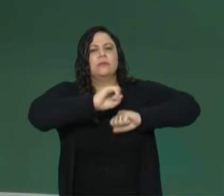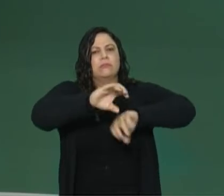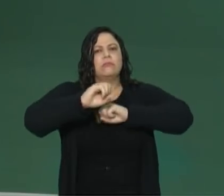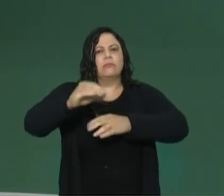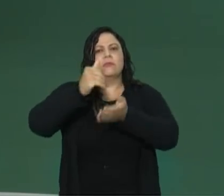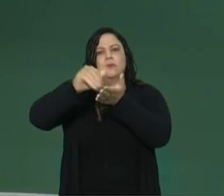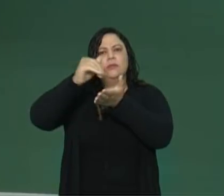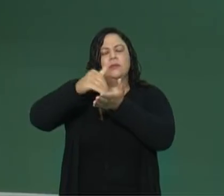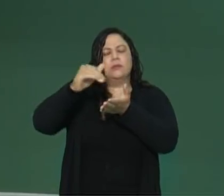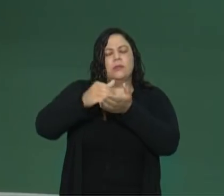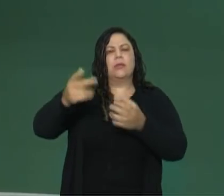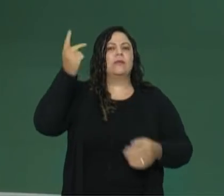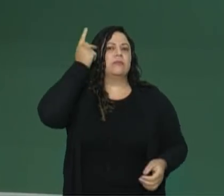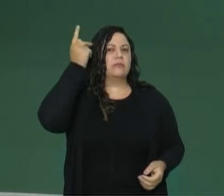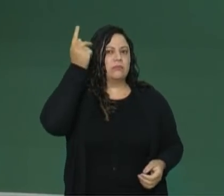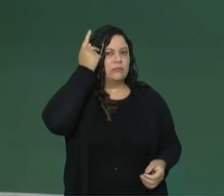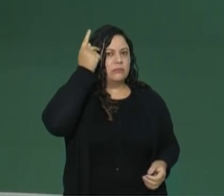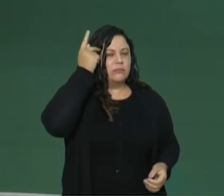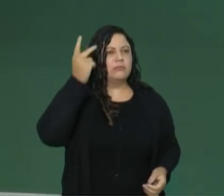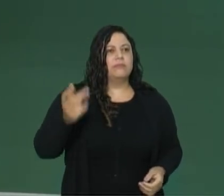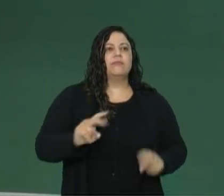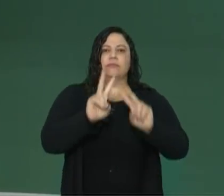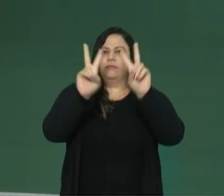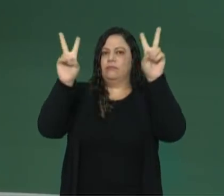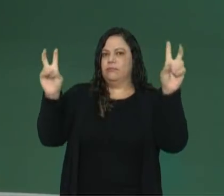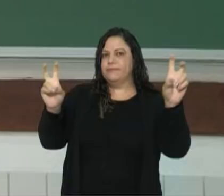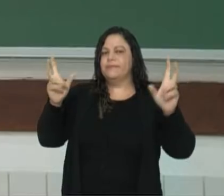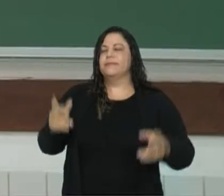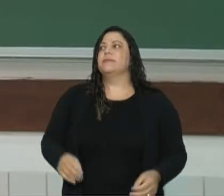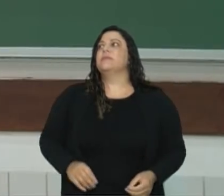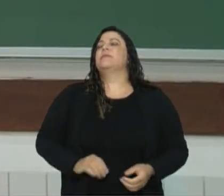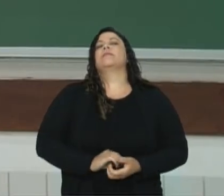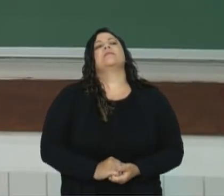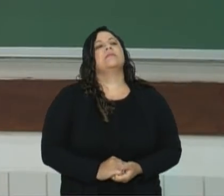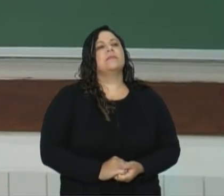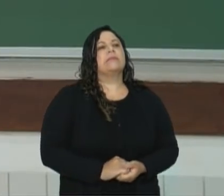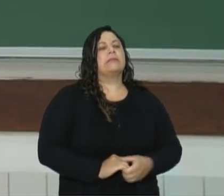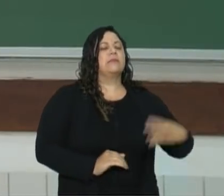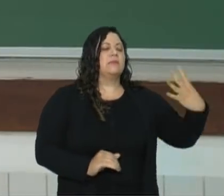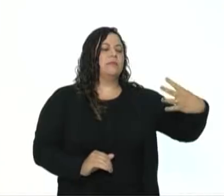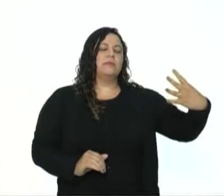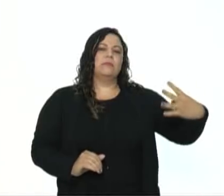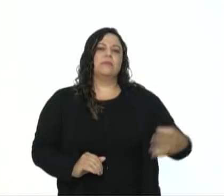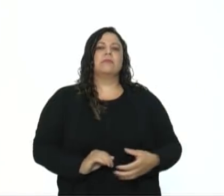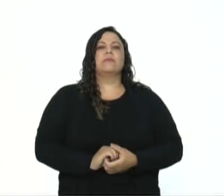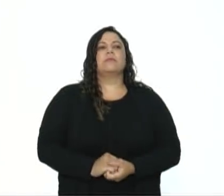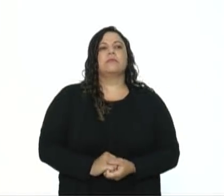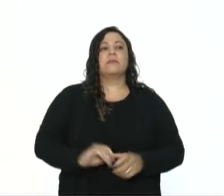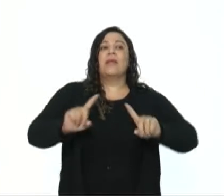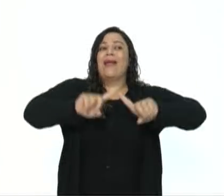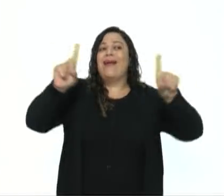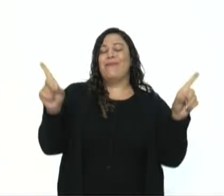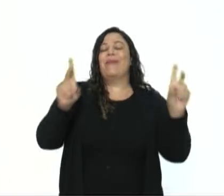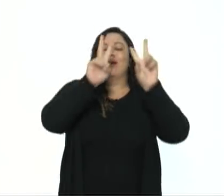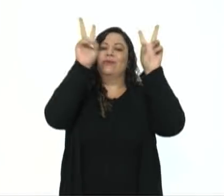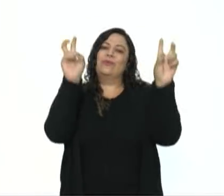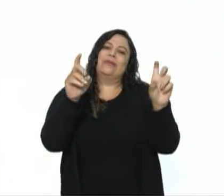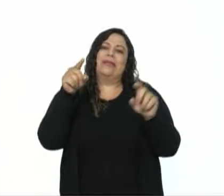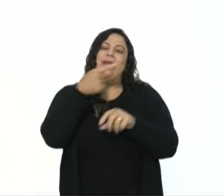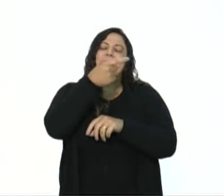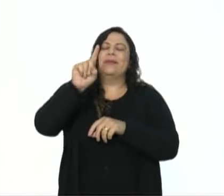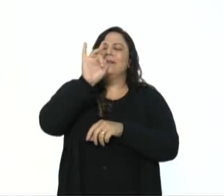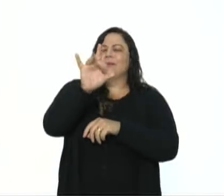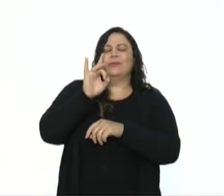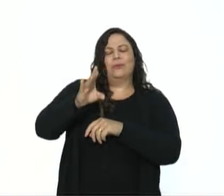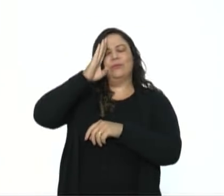né? Então, você tem ali aspas nas falas dela. Parágrafo 4º. Mas o tema não necessariamente será abordado apenas nas aulas